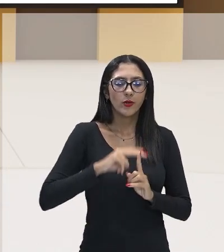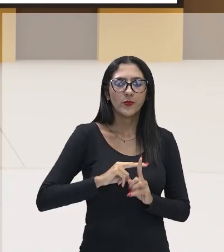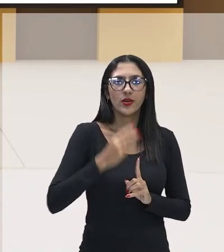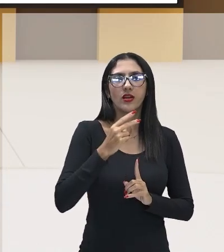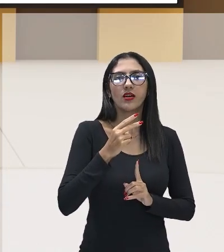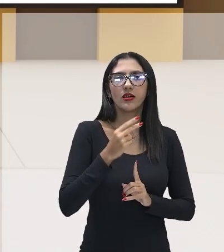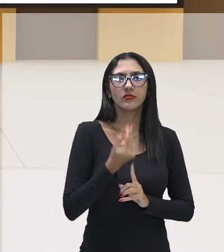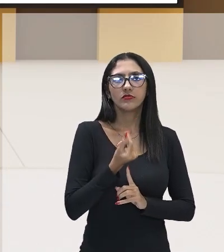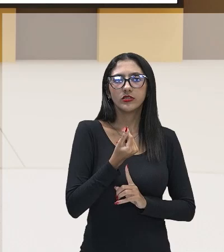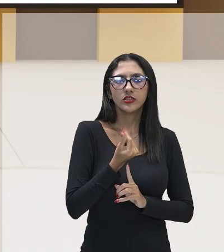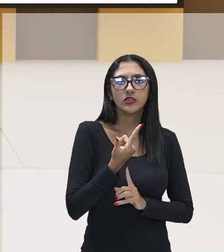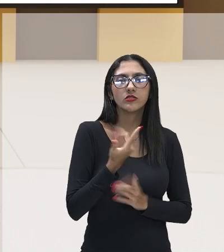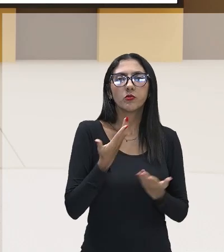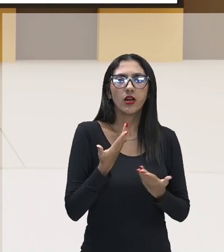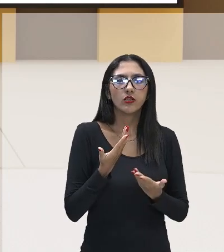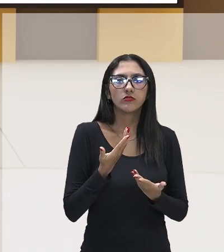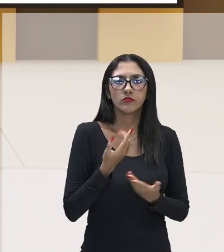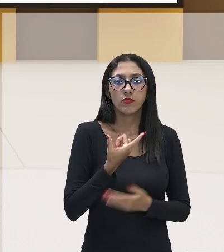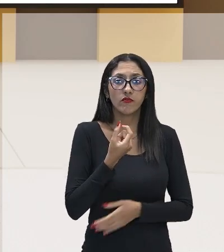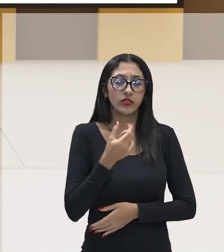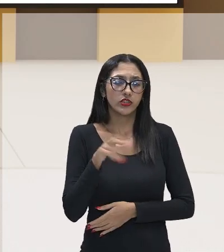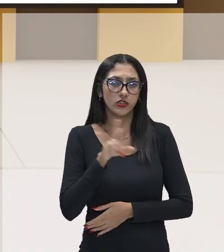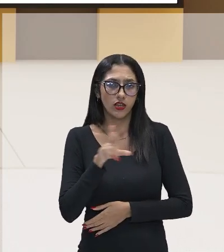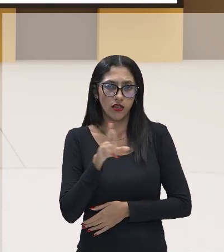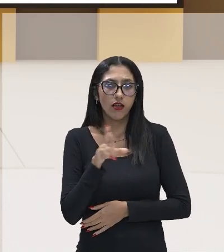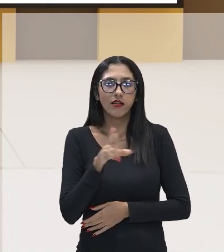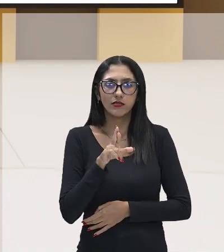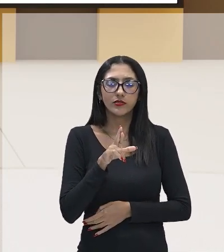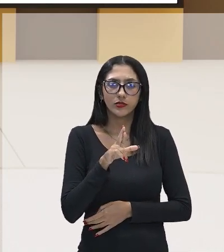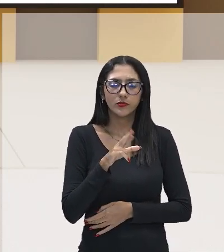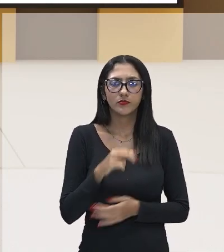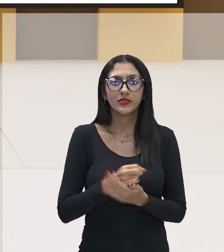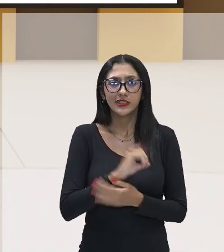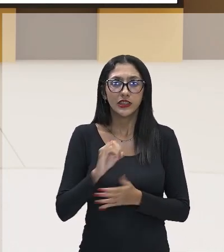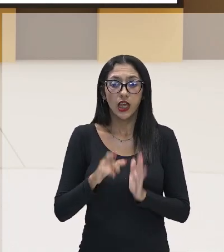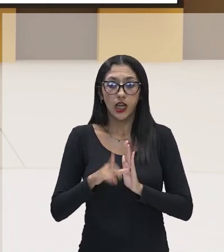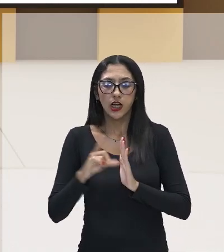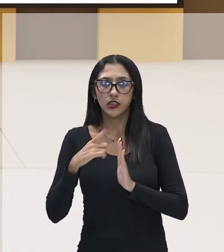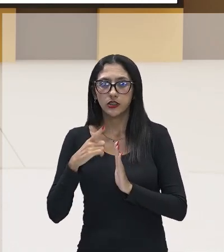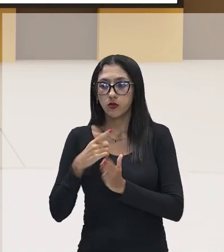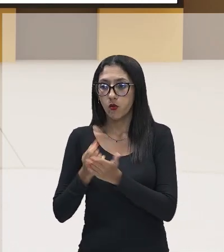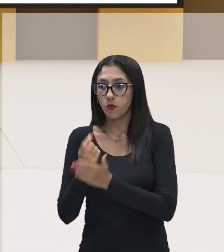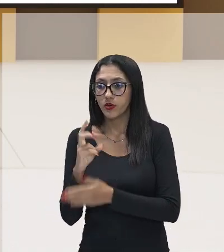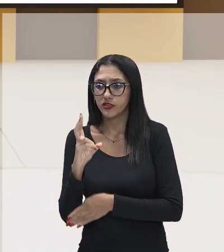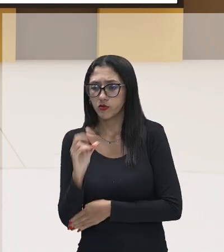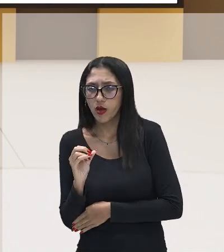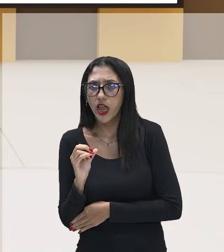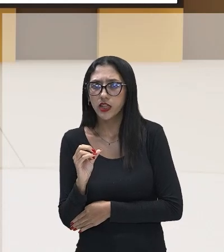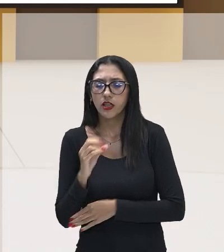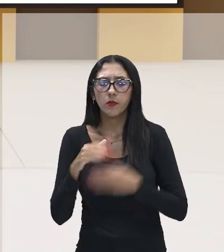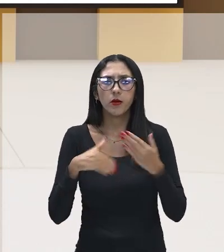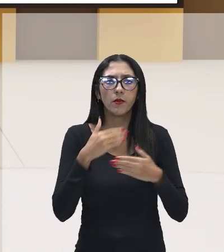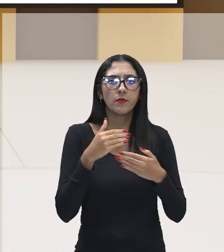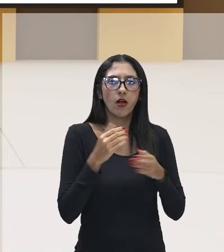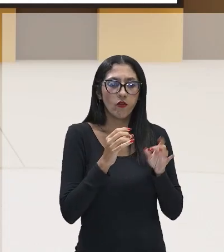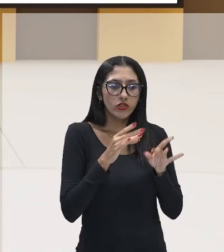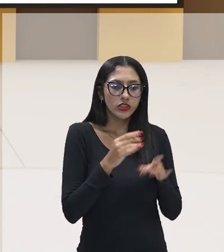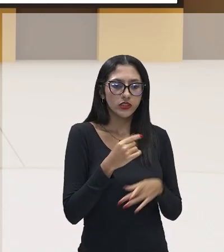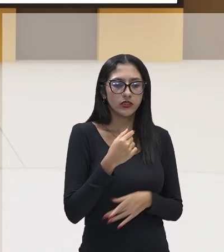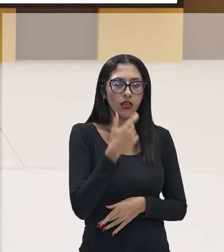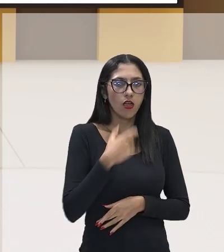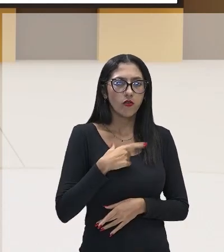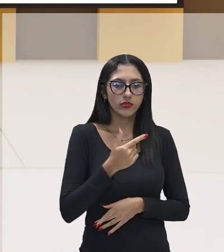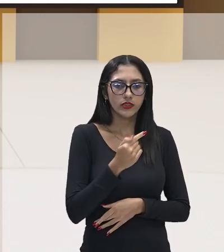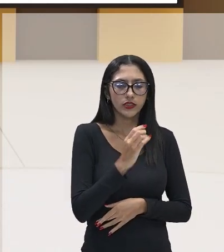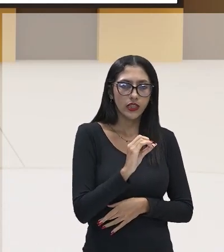ganho. O meu valor ganho será de R$20, porque se eu paguei 50 e depois eu vendi por 70, né, cobriu os 50